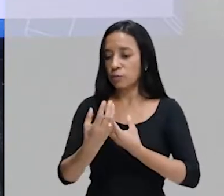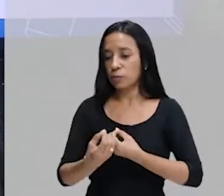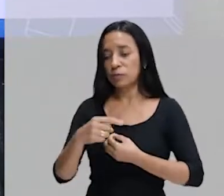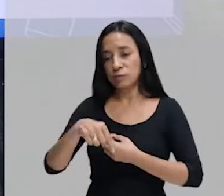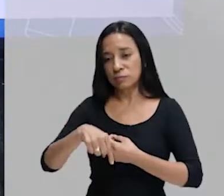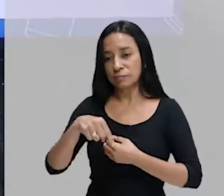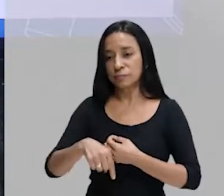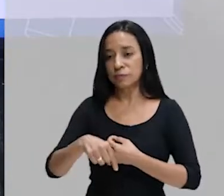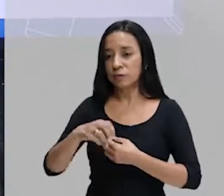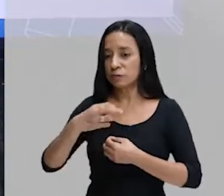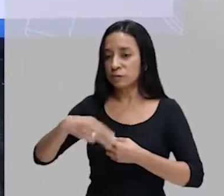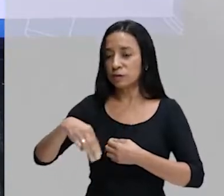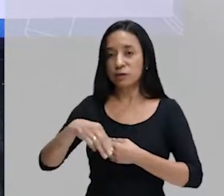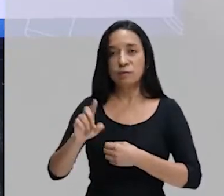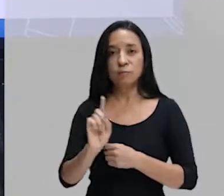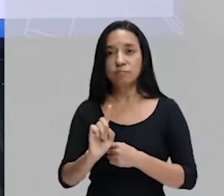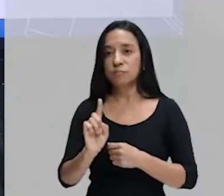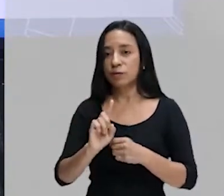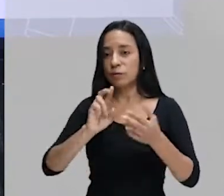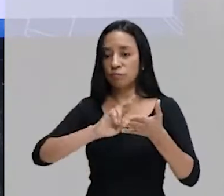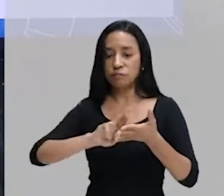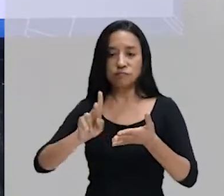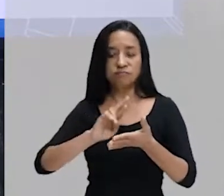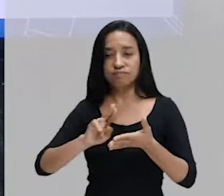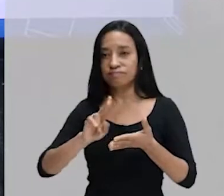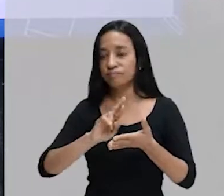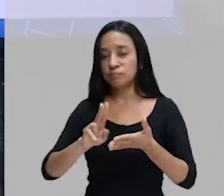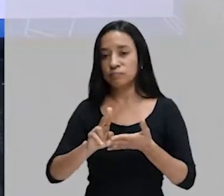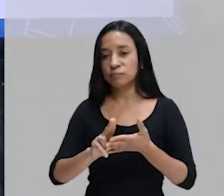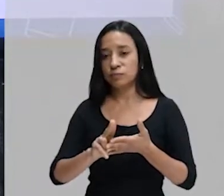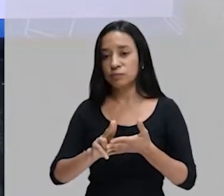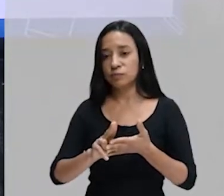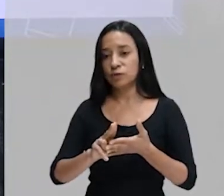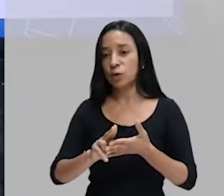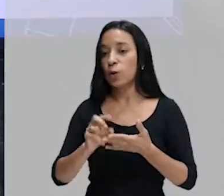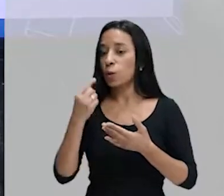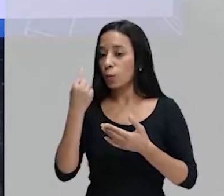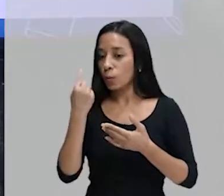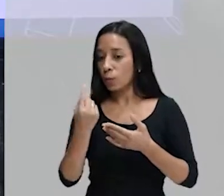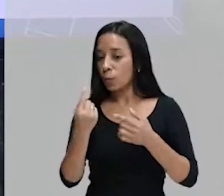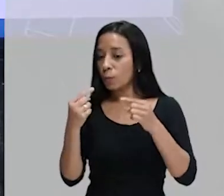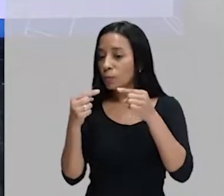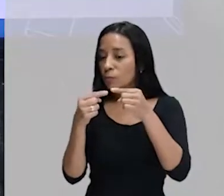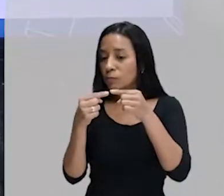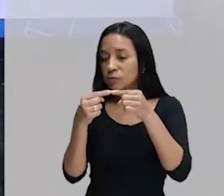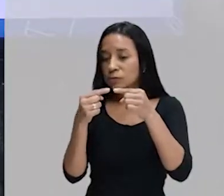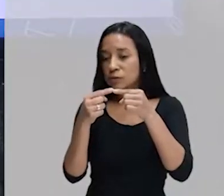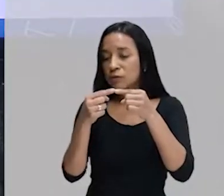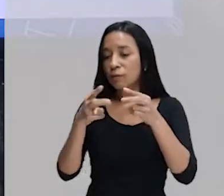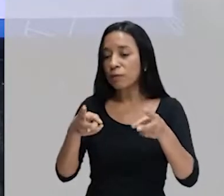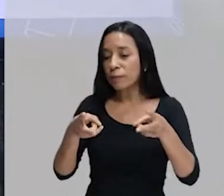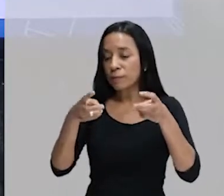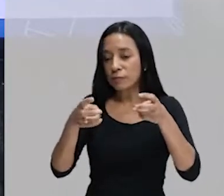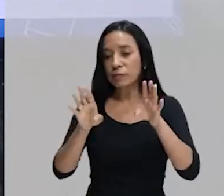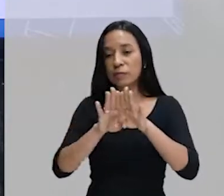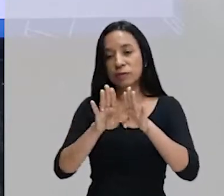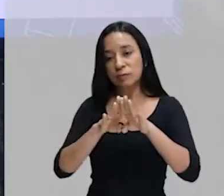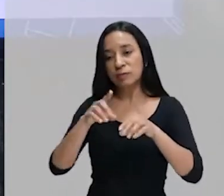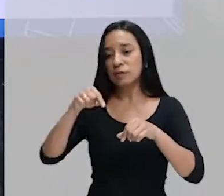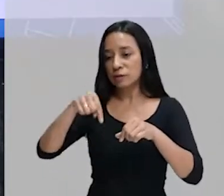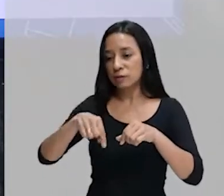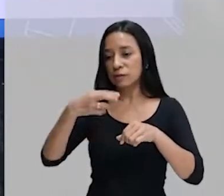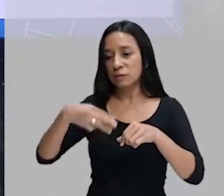Rita? Não, é um material diferenciado. Eu fiz apenas um link para vocês perceberem que nós também temos o